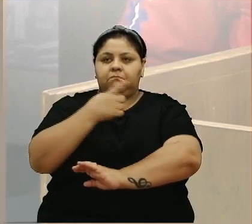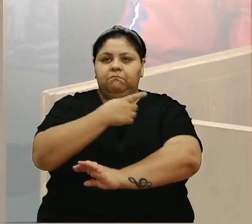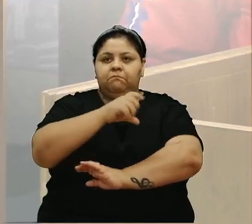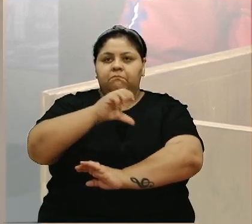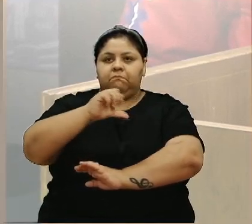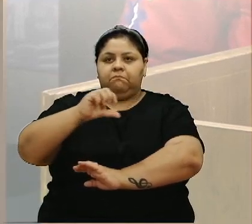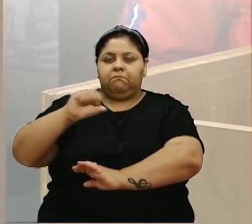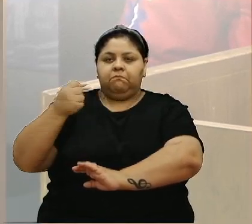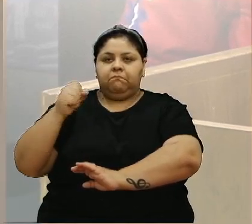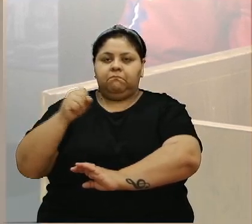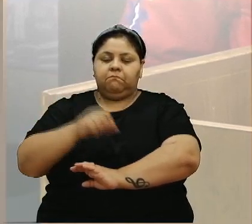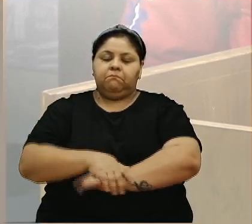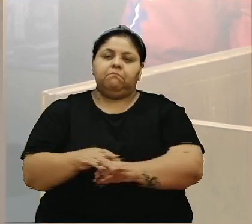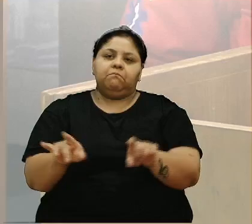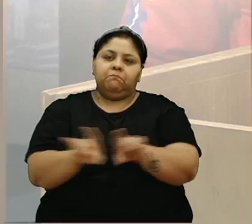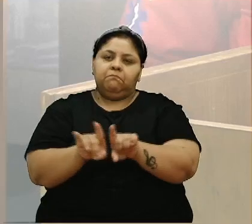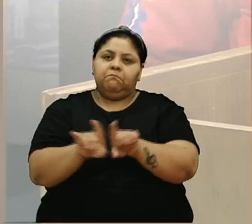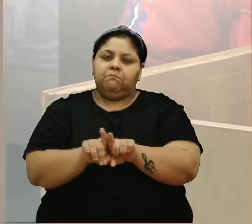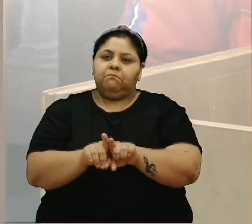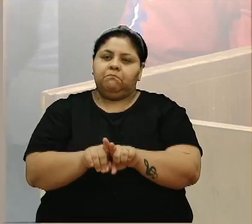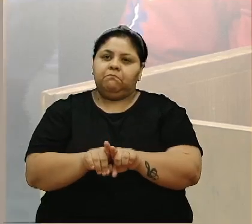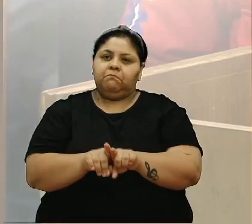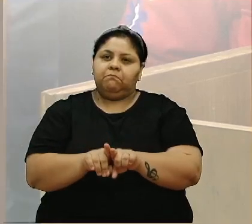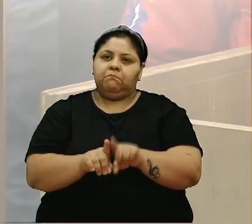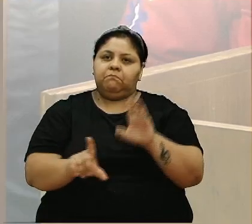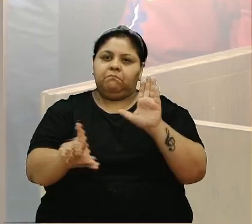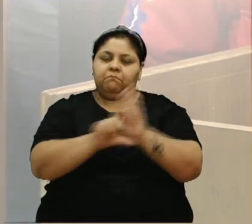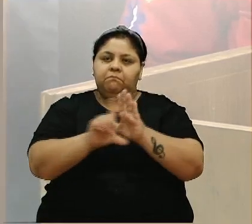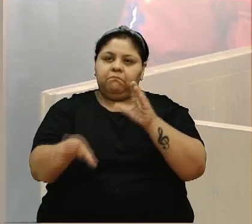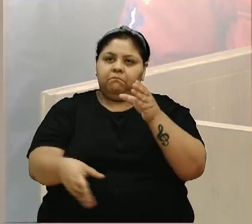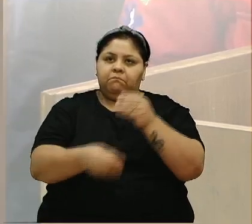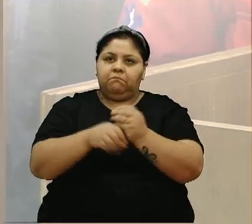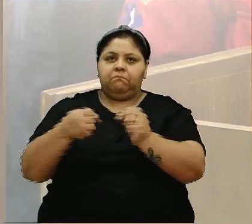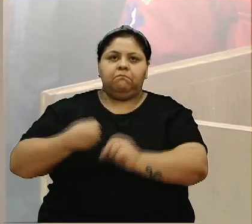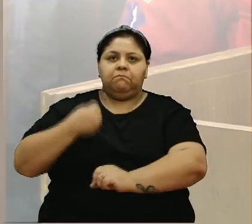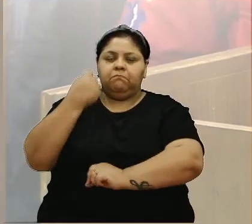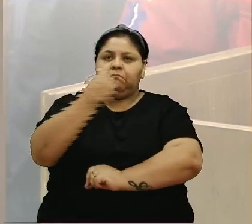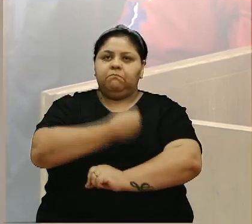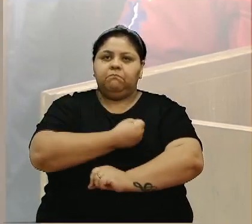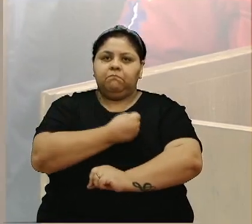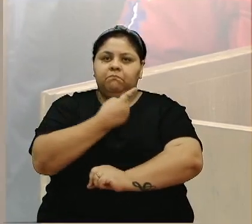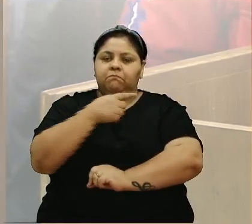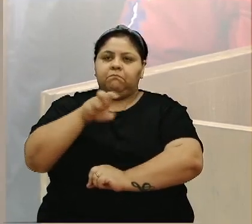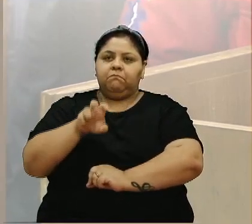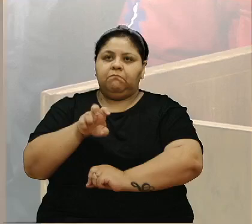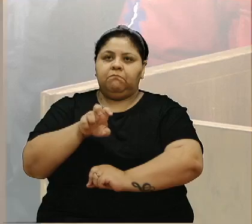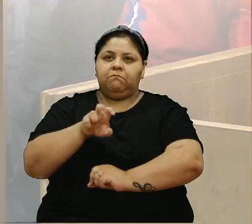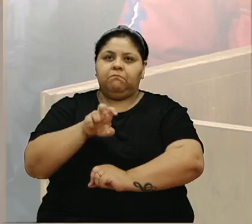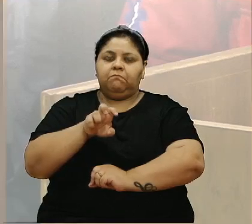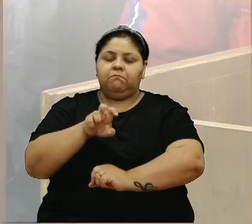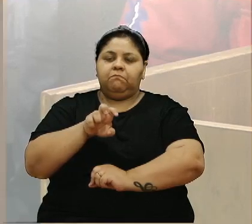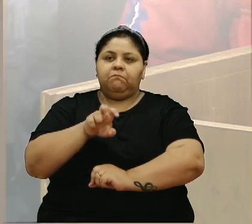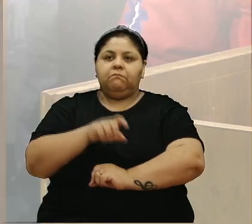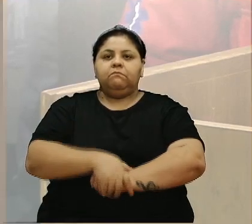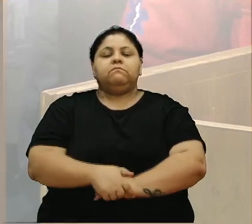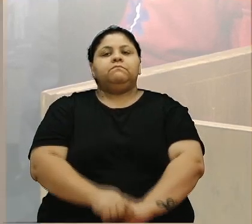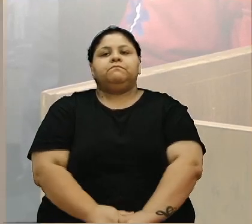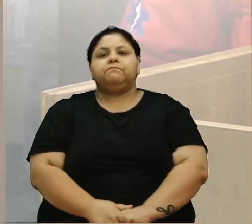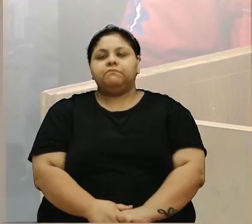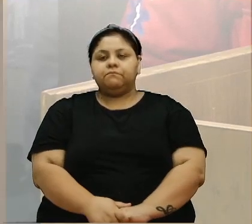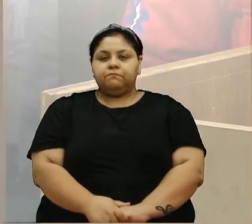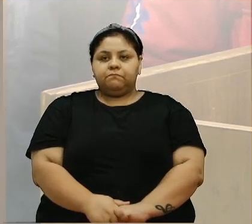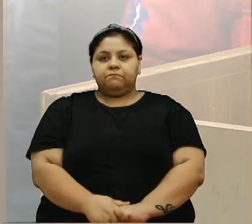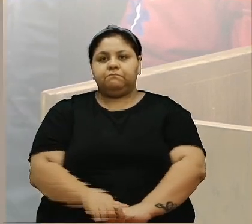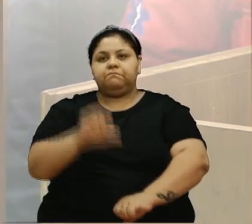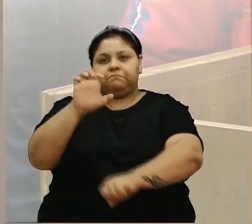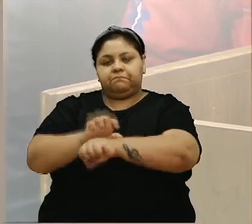18/2/1998. Também pela Lei Complementar número 15.726, de 26/10/2021, do